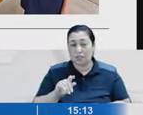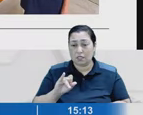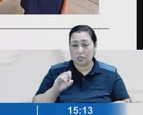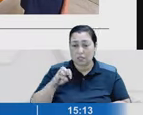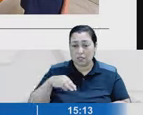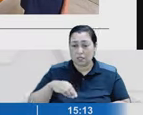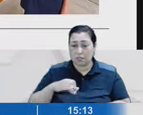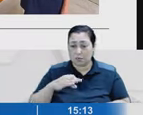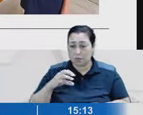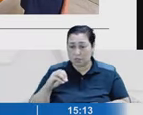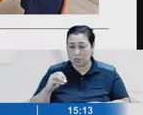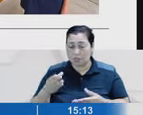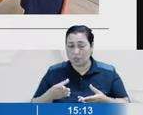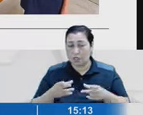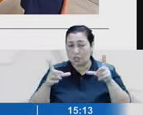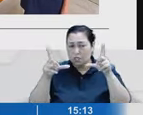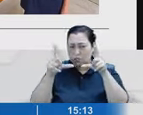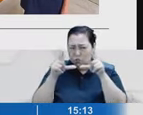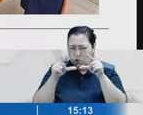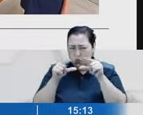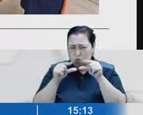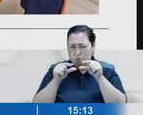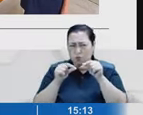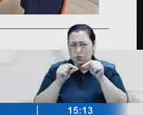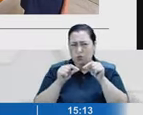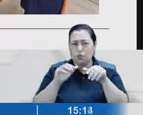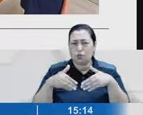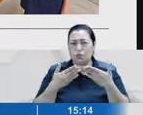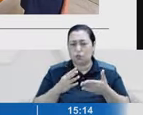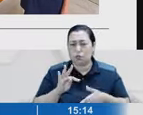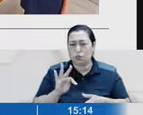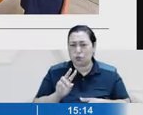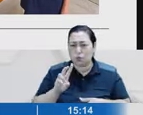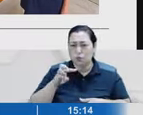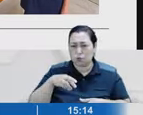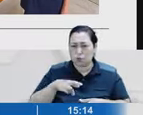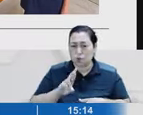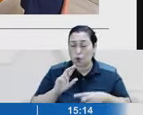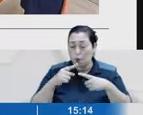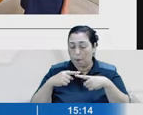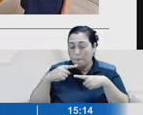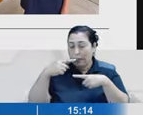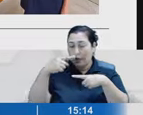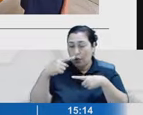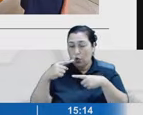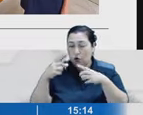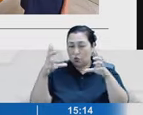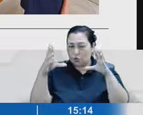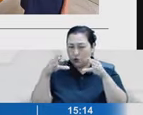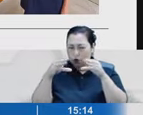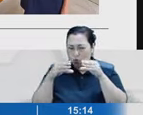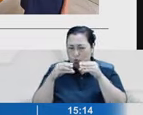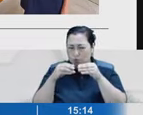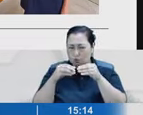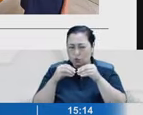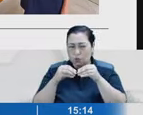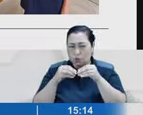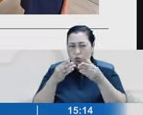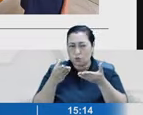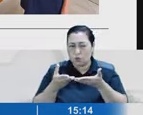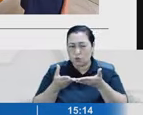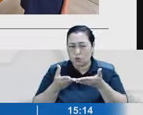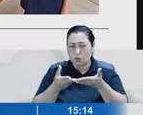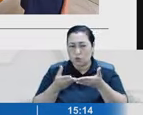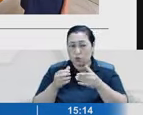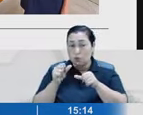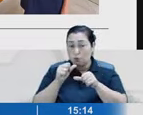de tamanho e diminui de estadio. Então, ele é um tumor maior, mais avançado, ele regride e se transforma, às